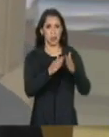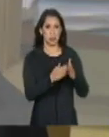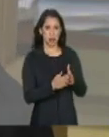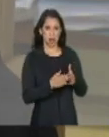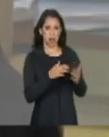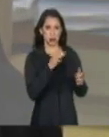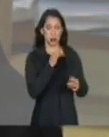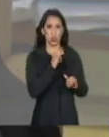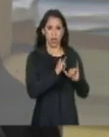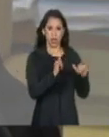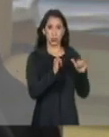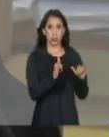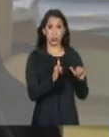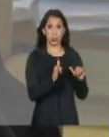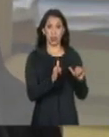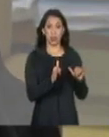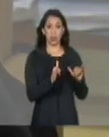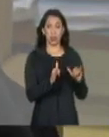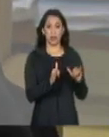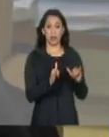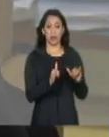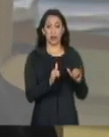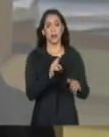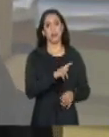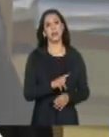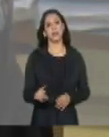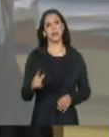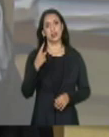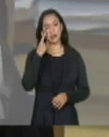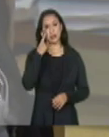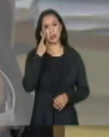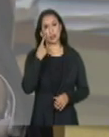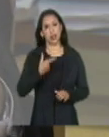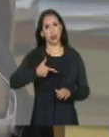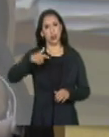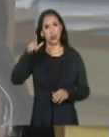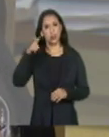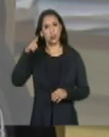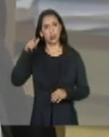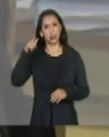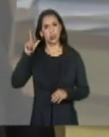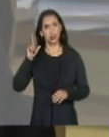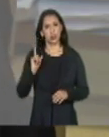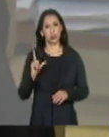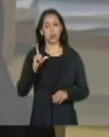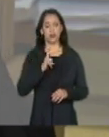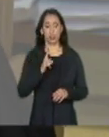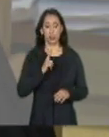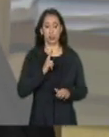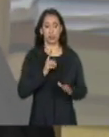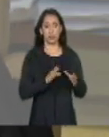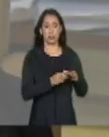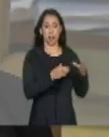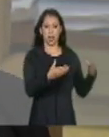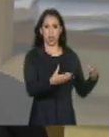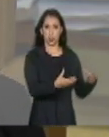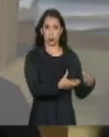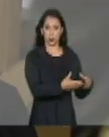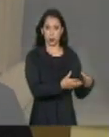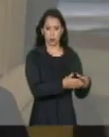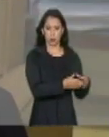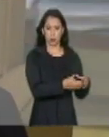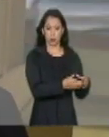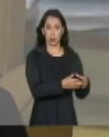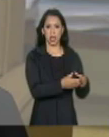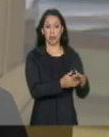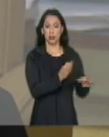informações? Mas encerro, presidente, com uma observação. Anteontem nós continuávamos o julgamento na turma e esses dados